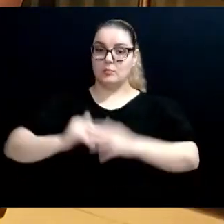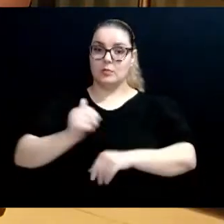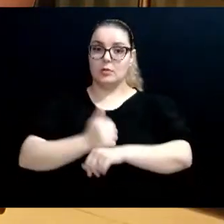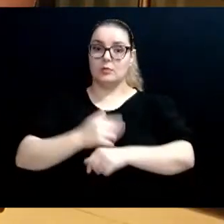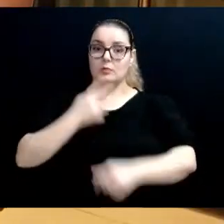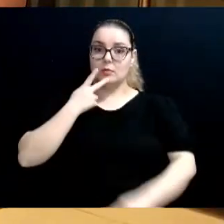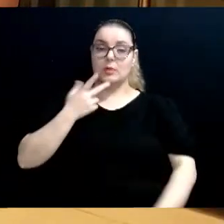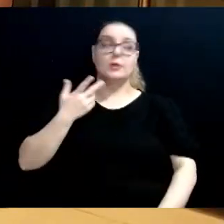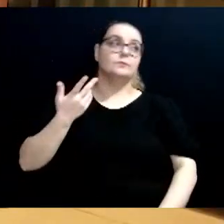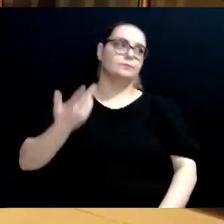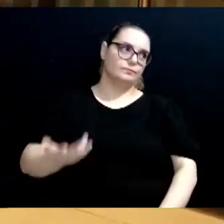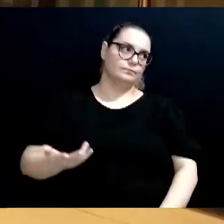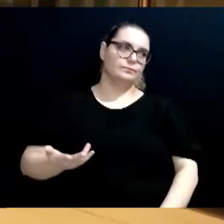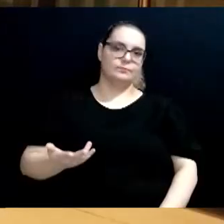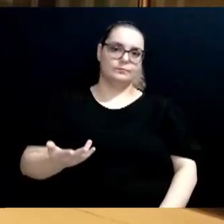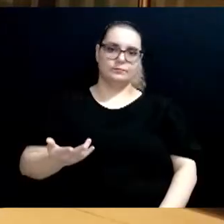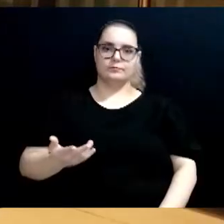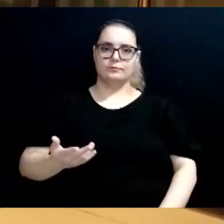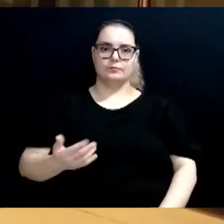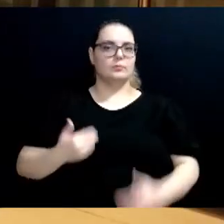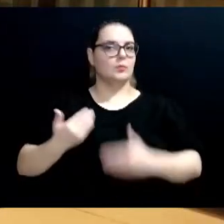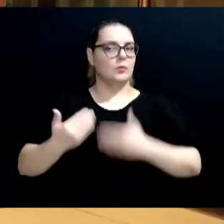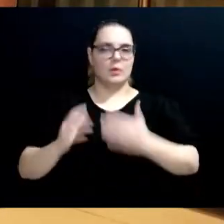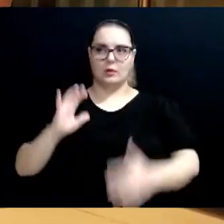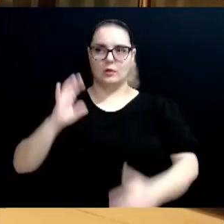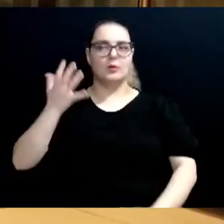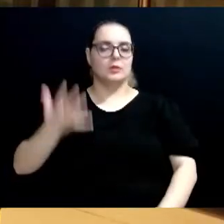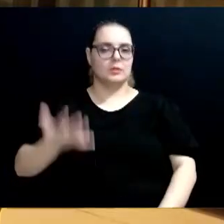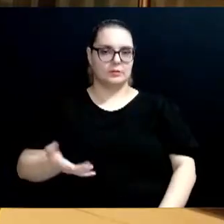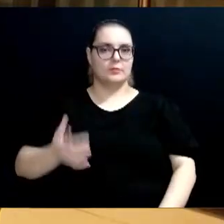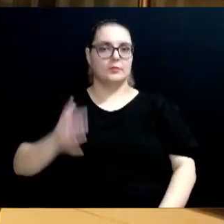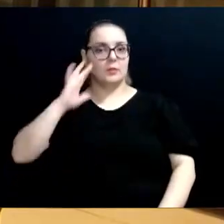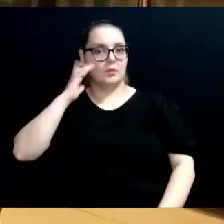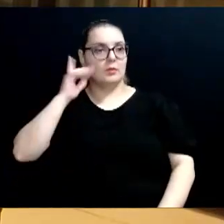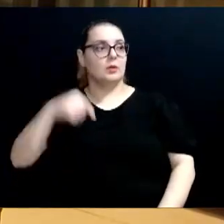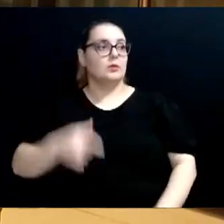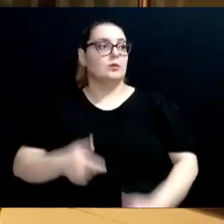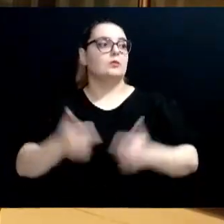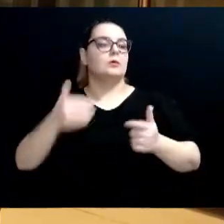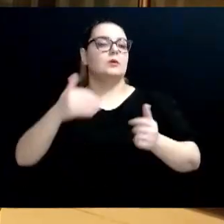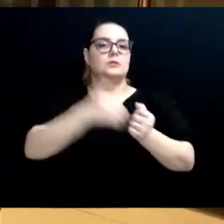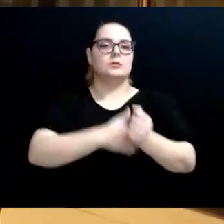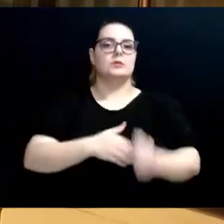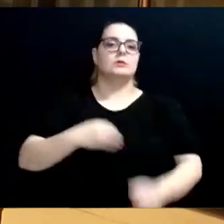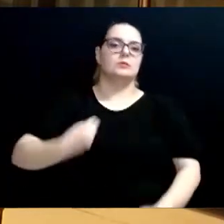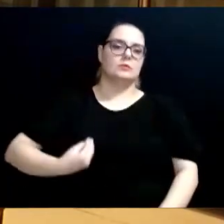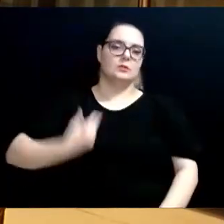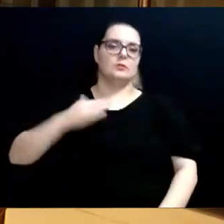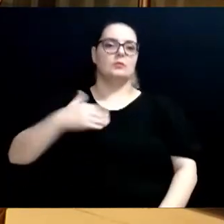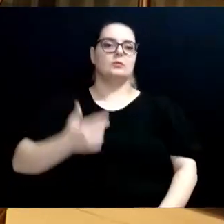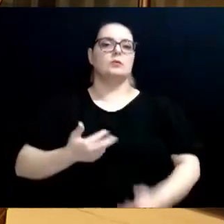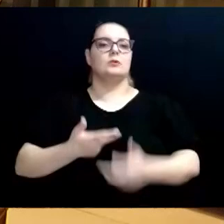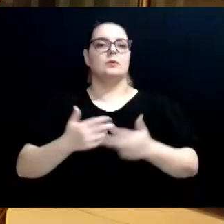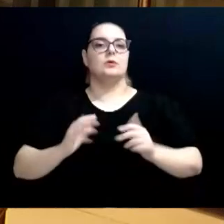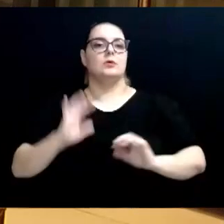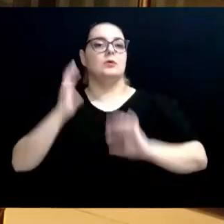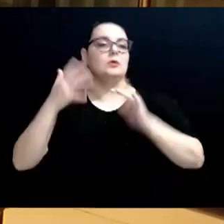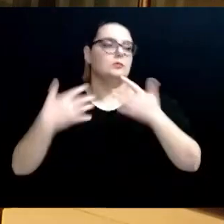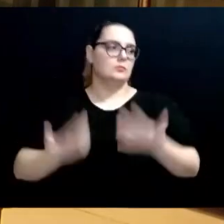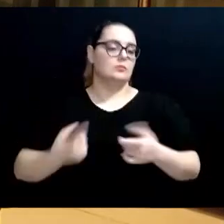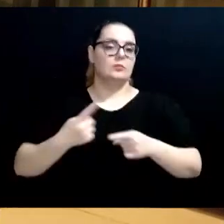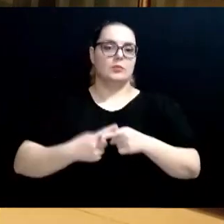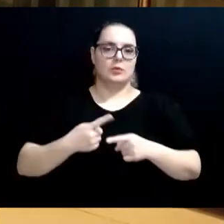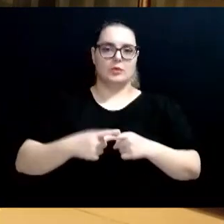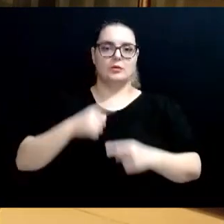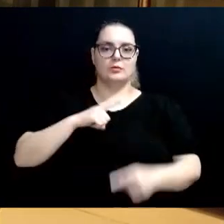quando você pensa na sua trajetória pessoal, profissionalmente falando? fluiu. E eu acho que isso que